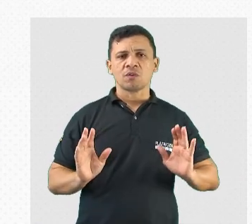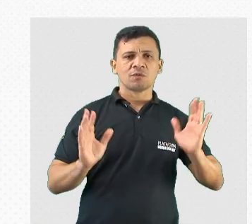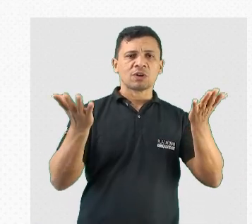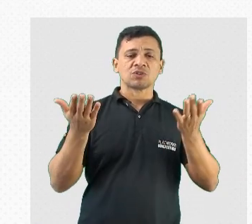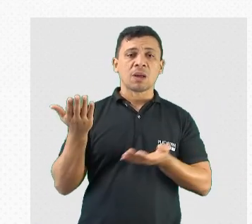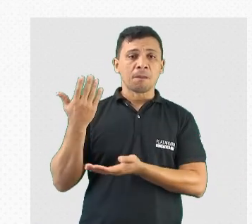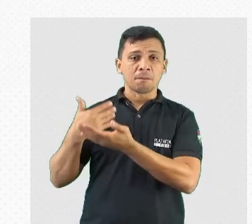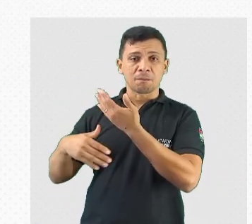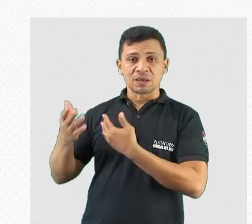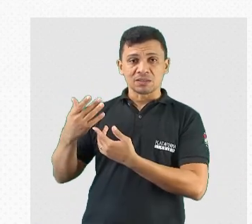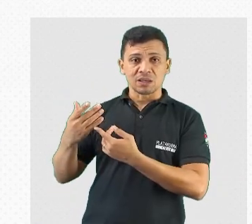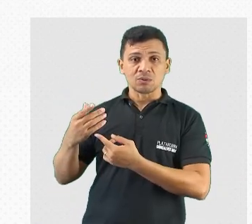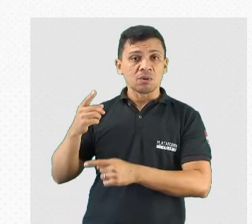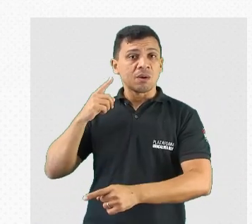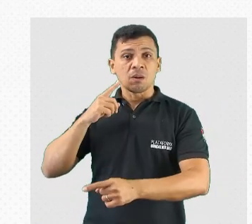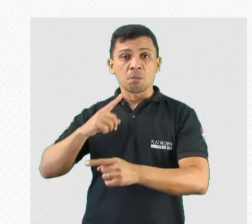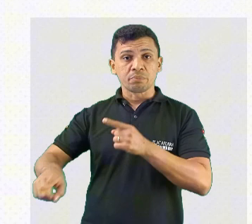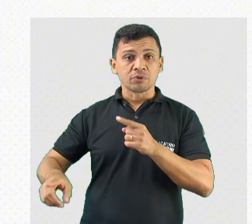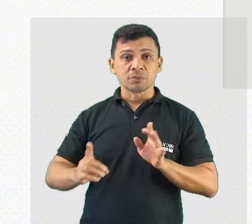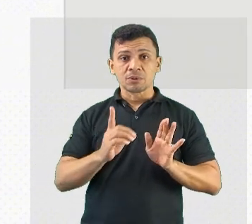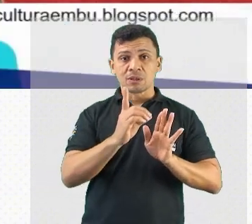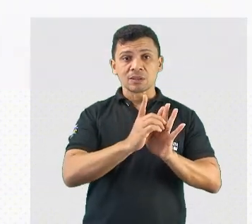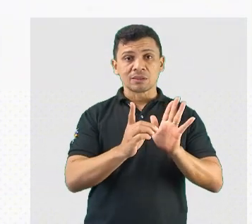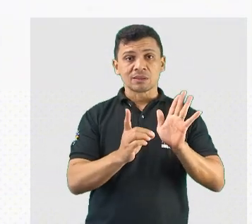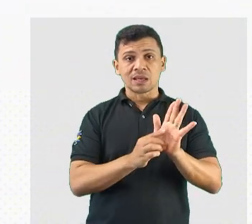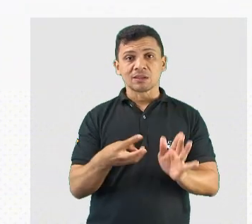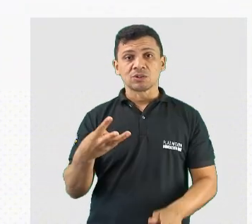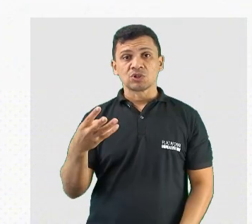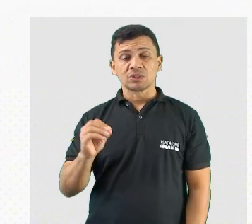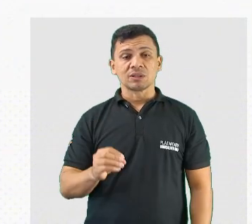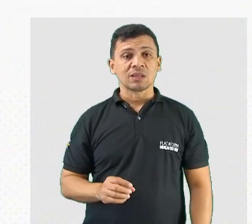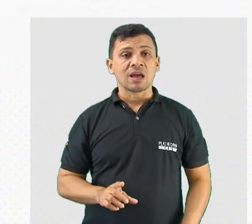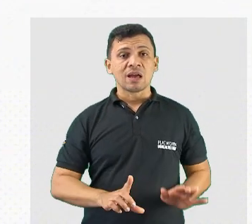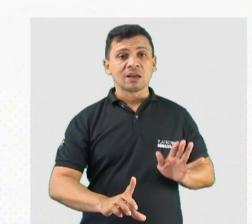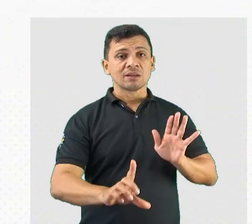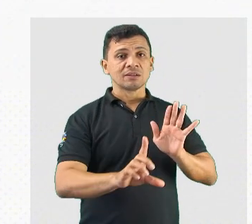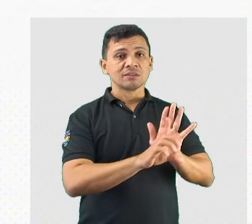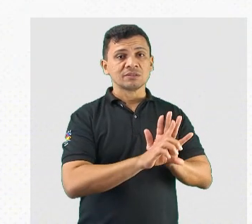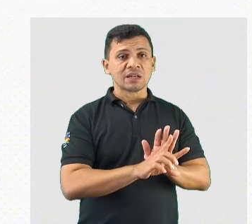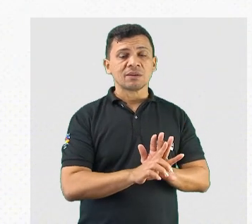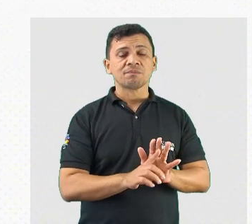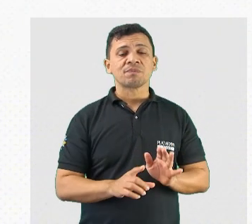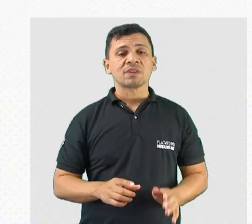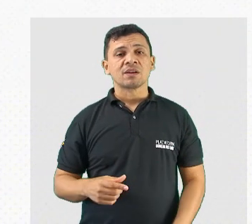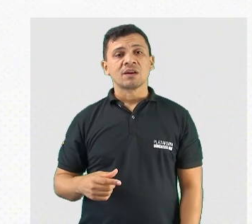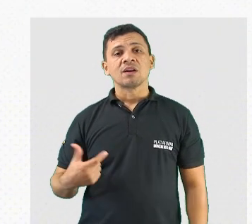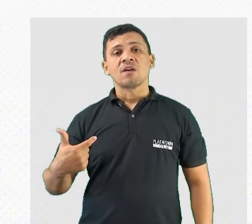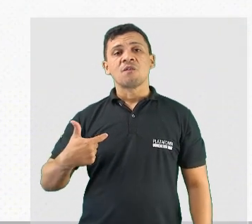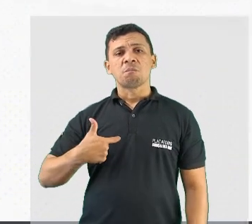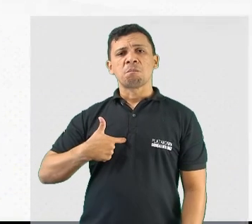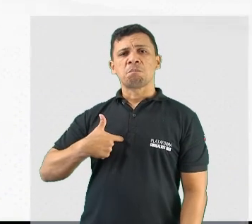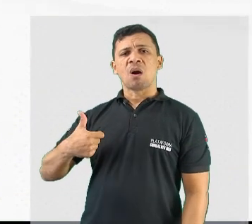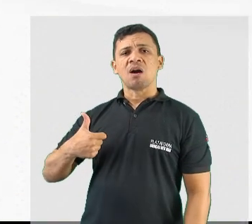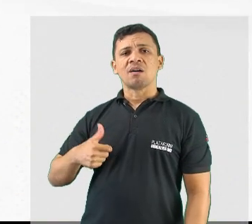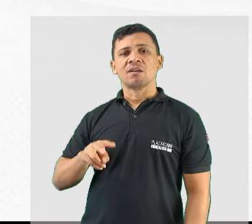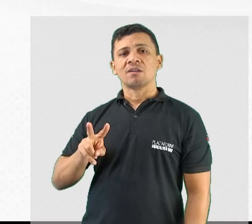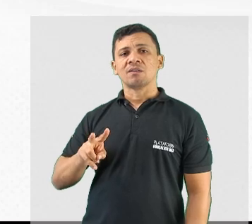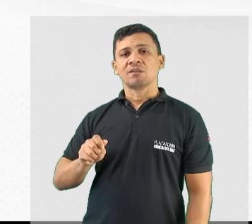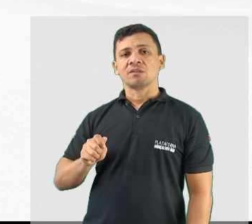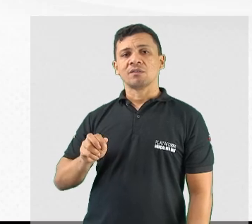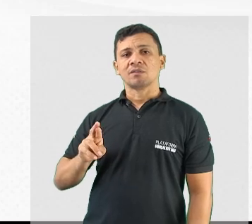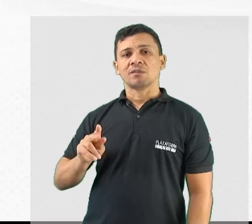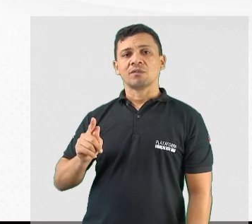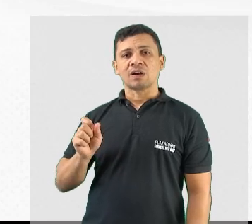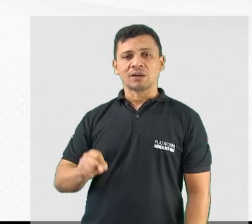proibidos, por exemplo, na década de 30, na Lei Vargas. A gente já falar sobre isso. E é interessante como você fala de música, você fala